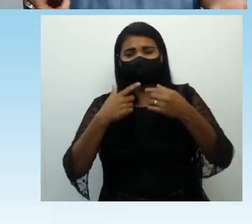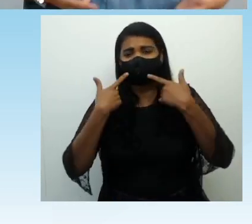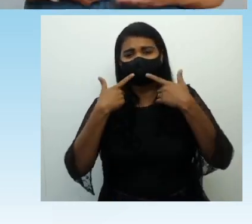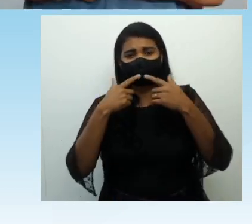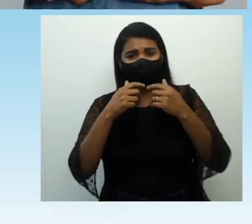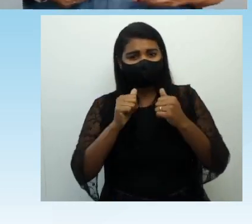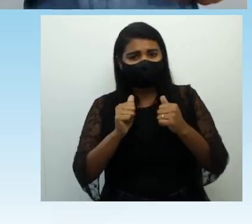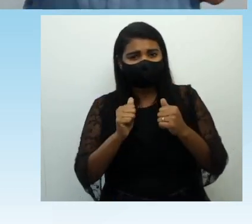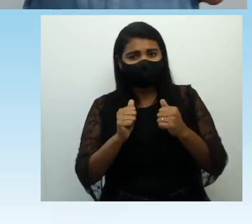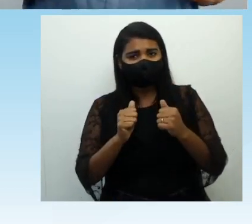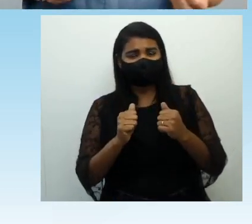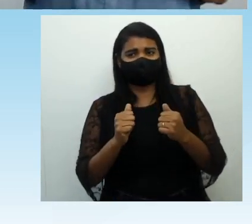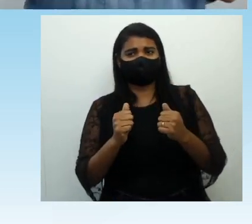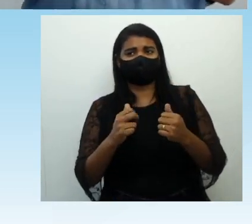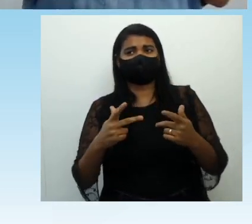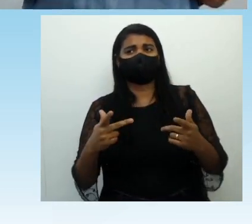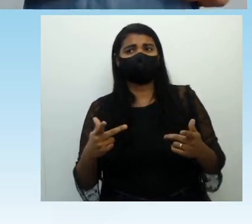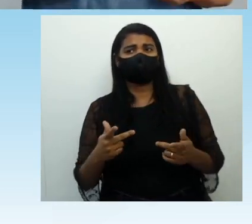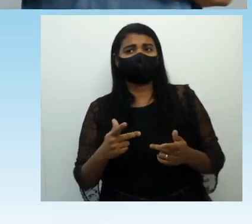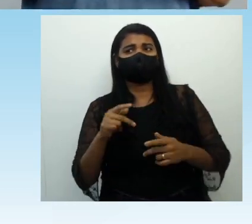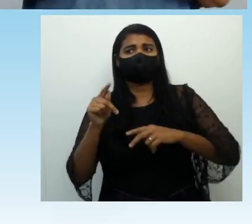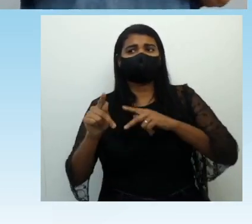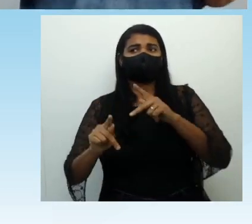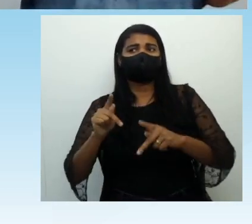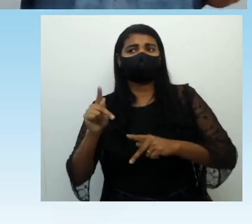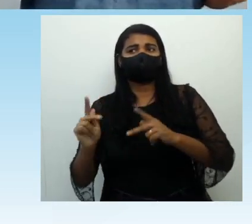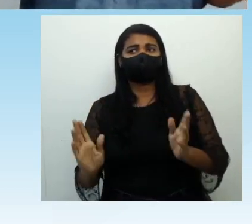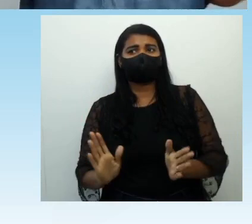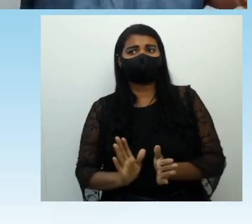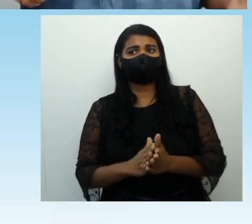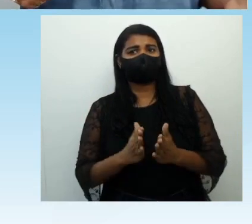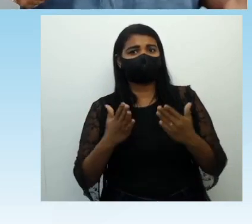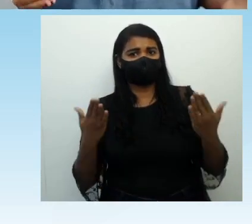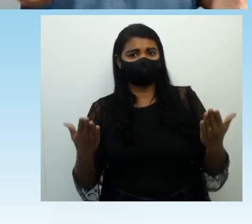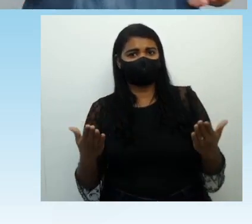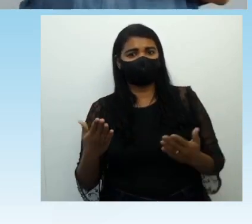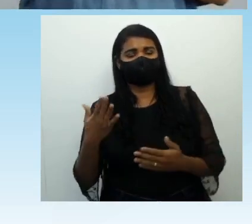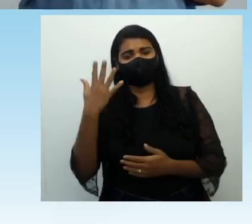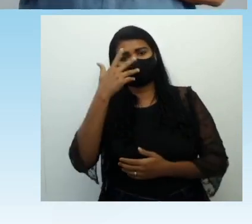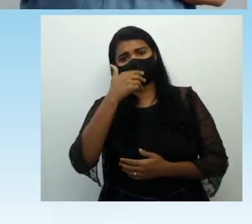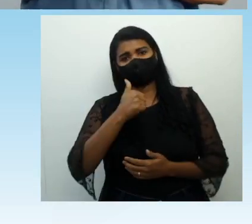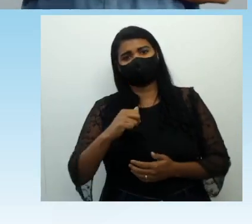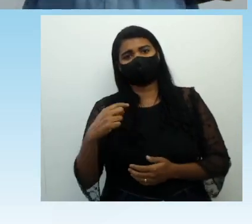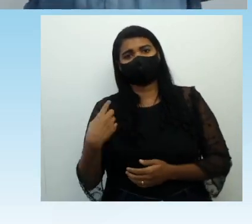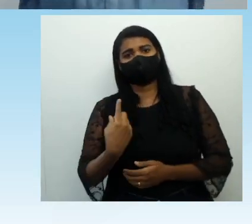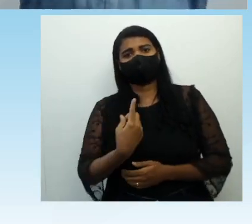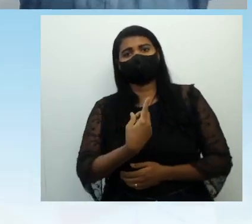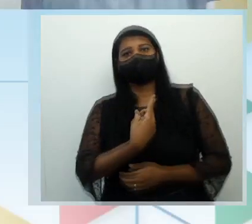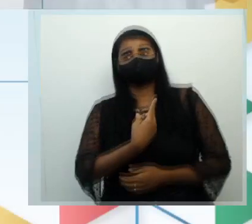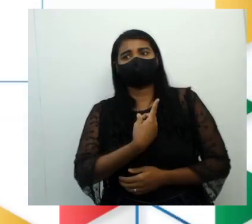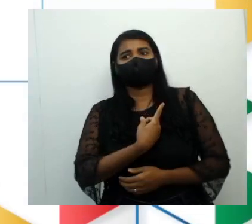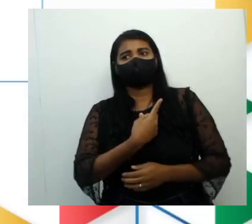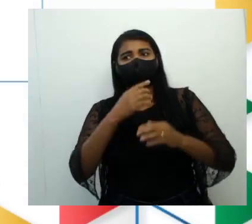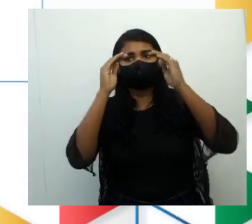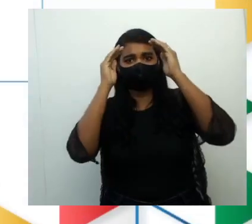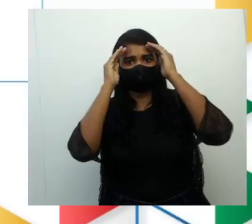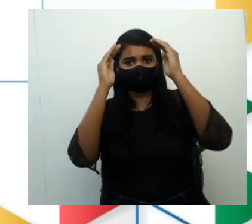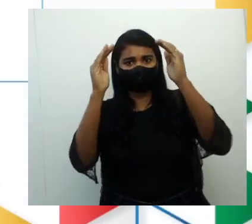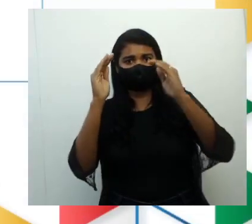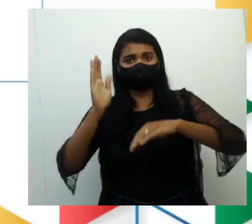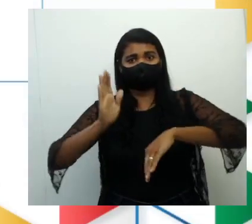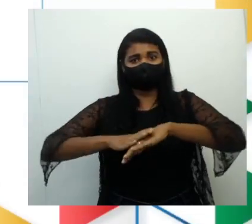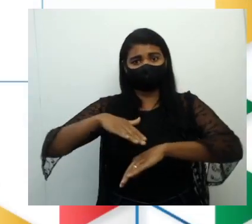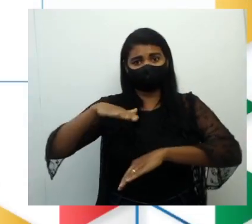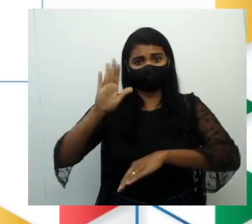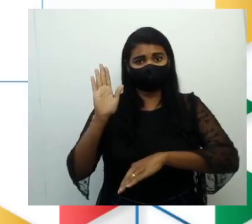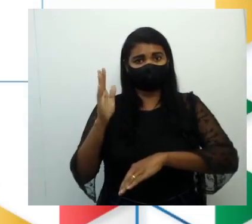língua. Então, são povos maravilhosos, lindos. Nós devemos de respeitar cada vez mais eles,